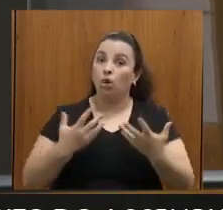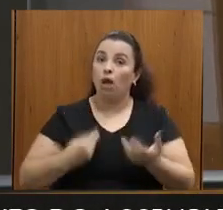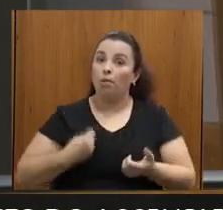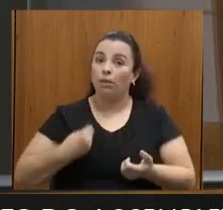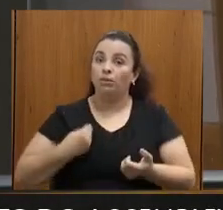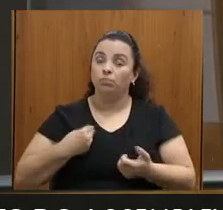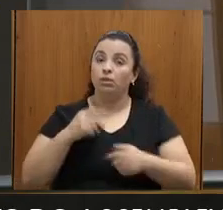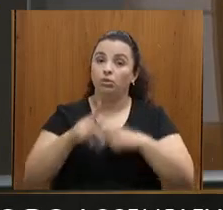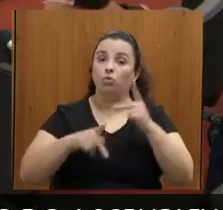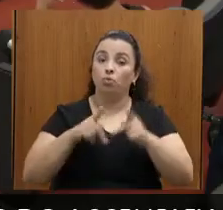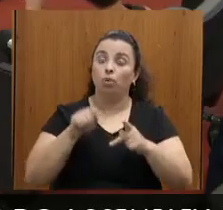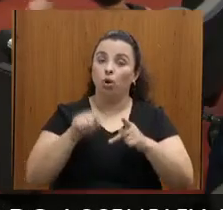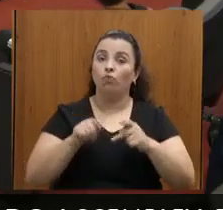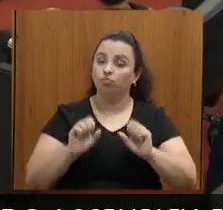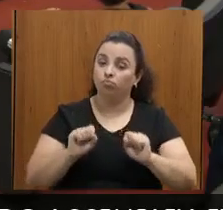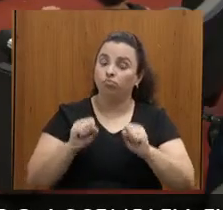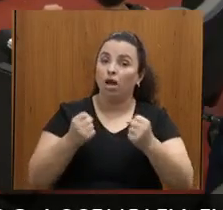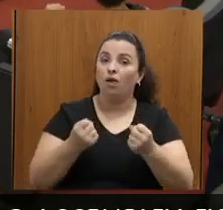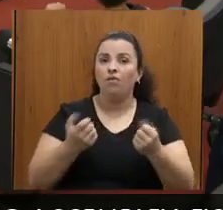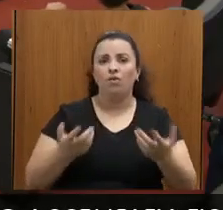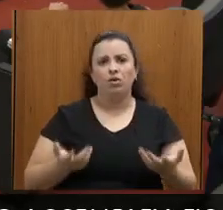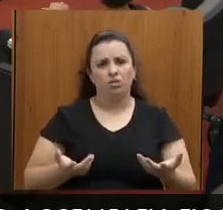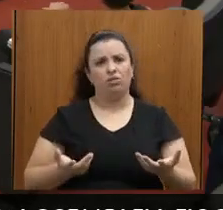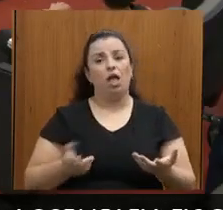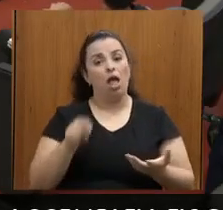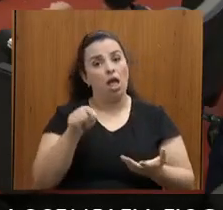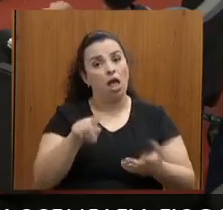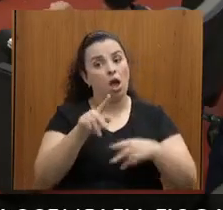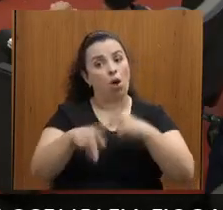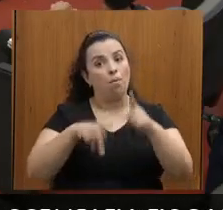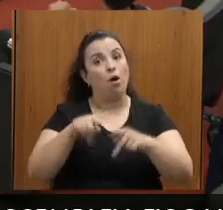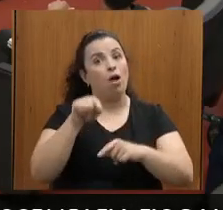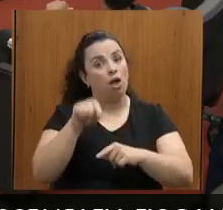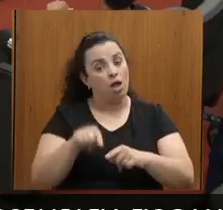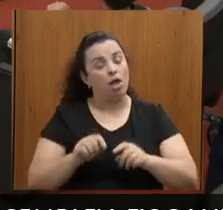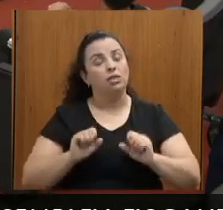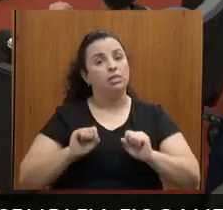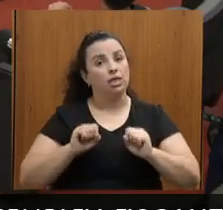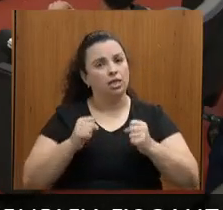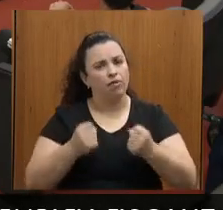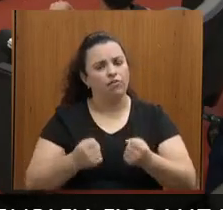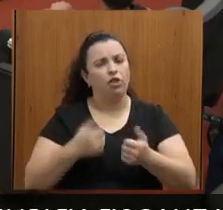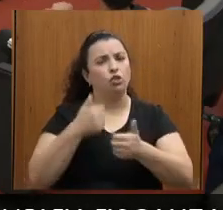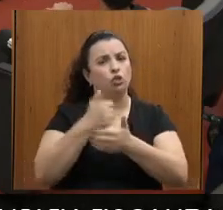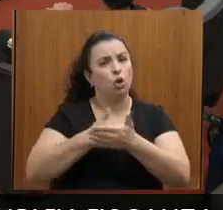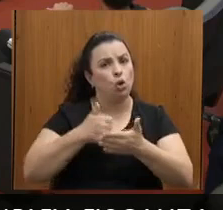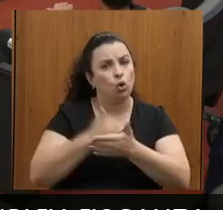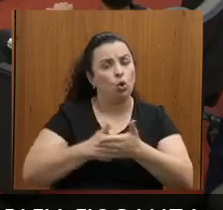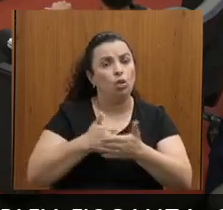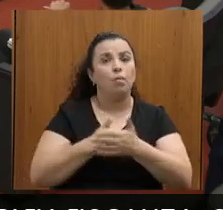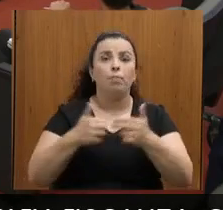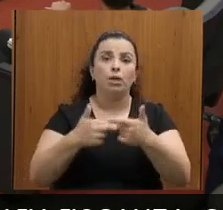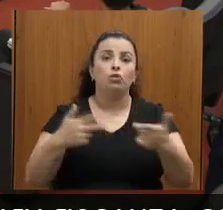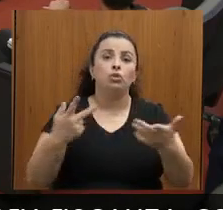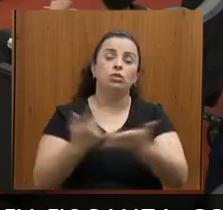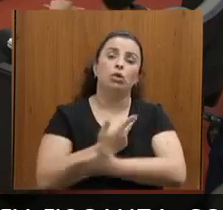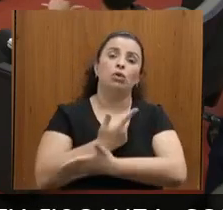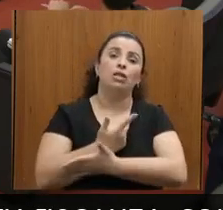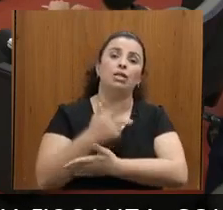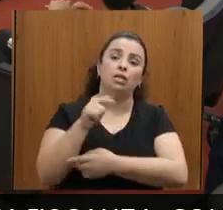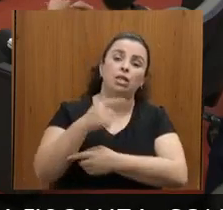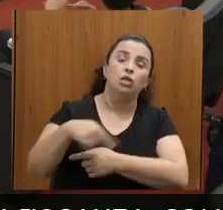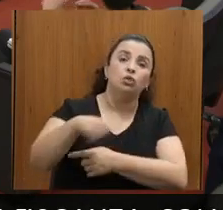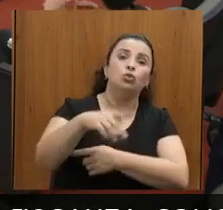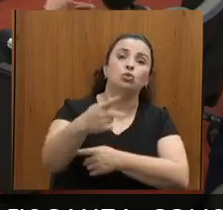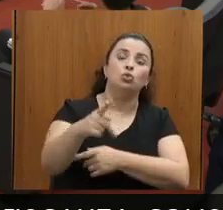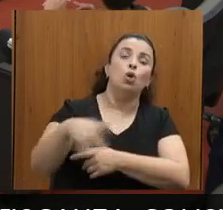popular, que é justamente aqueles que defendem, que lutam para que as coisas aconteçam lá na ponta. E não